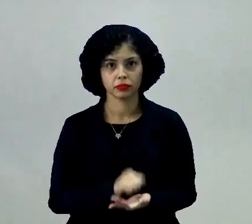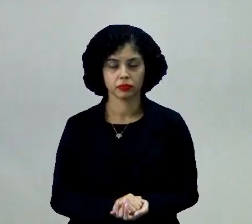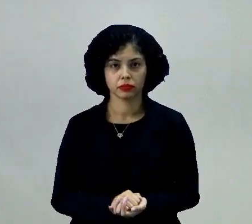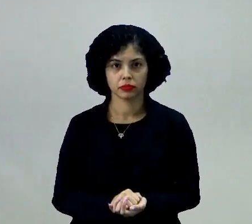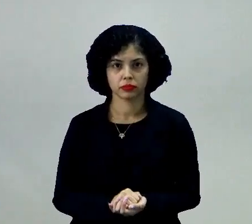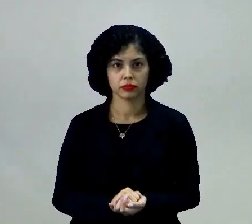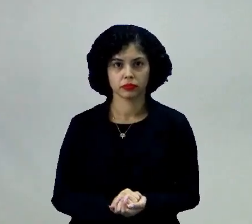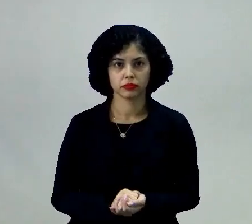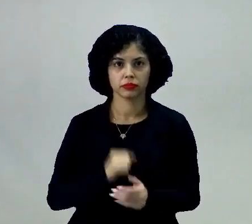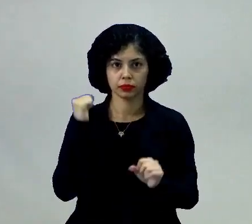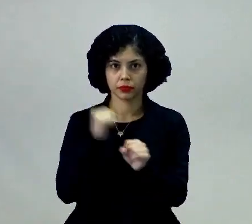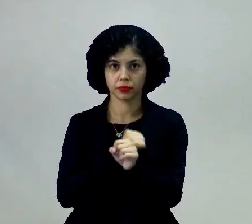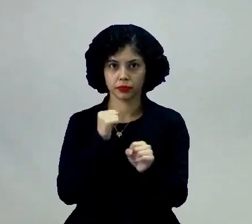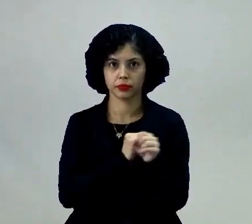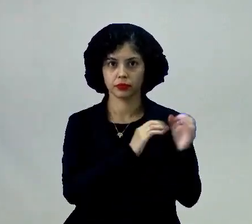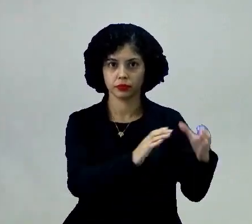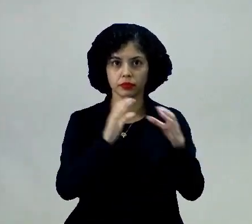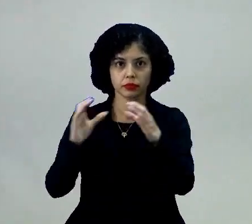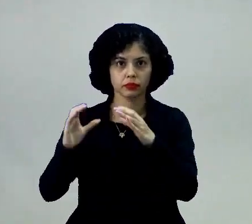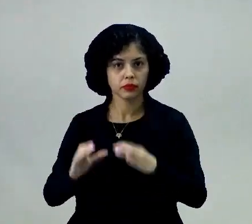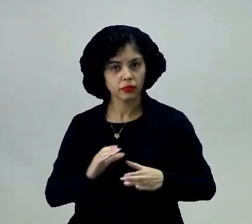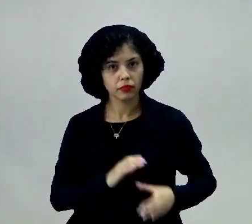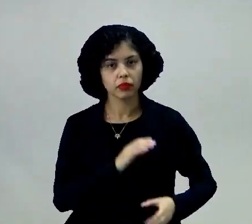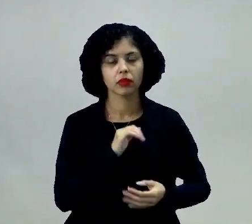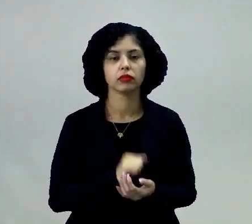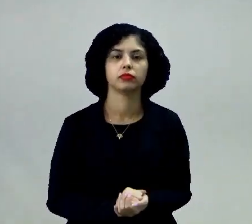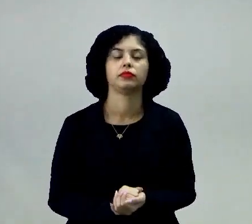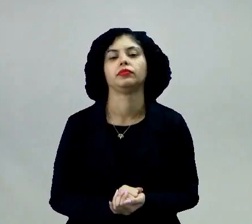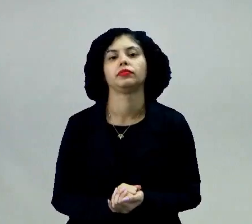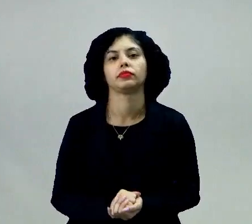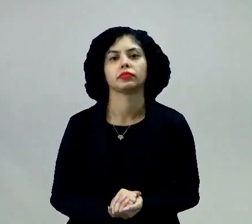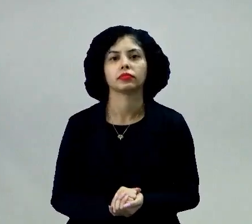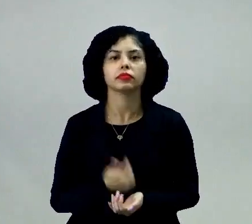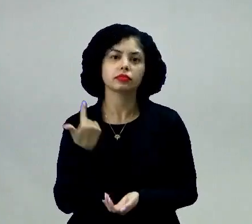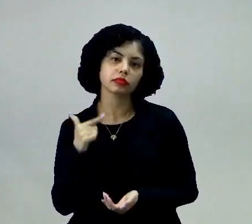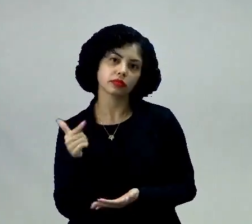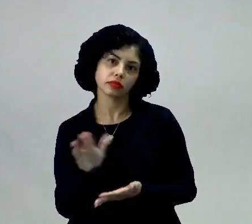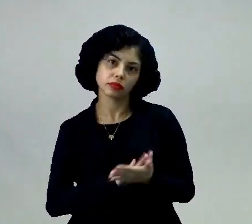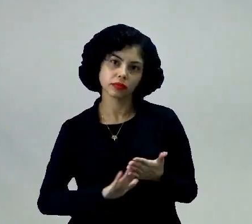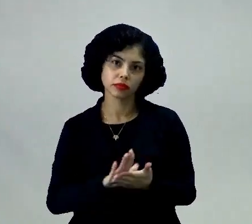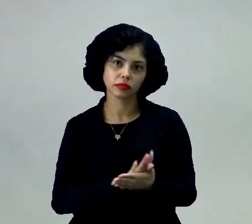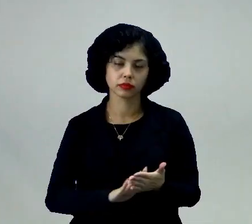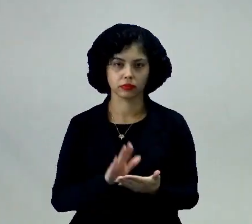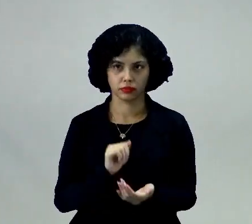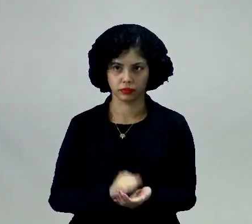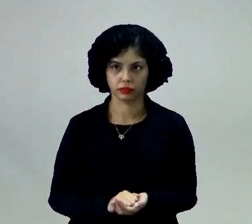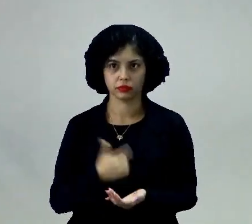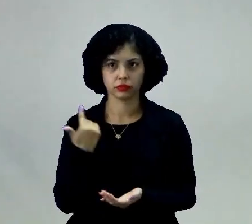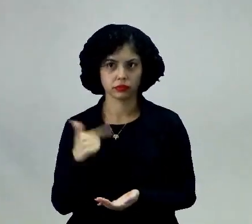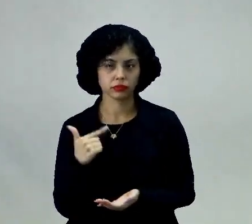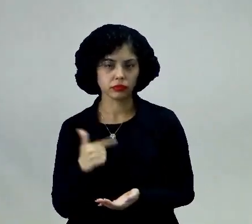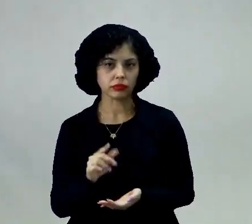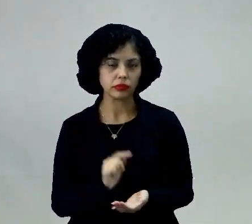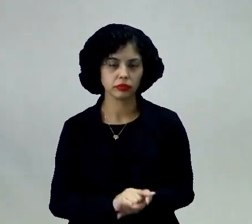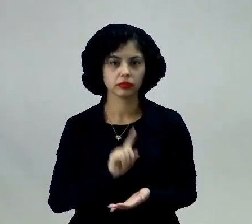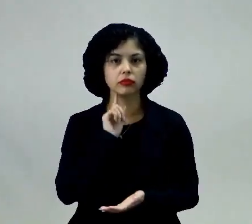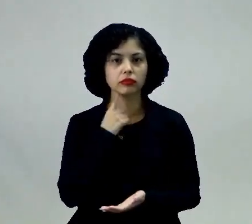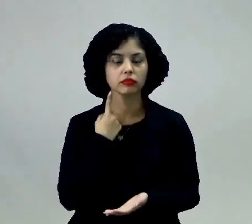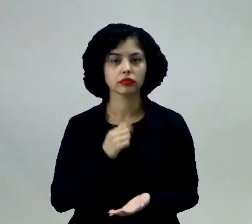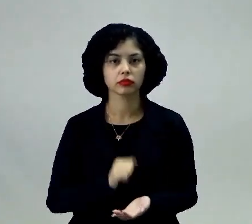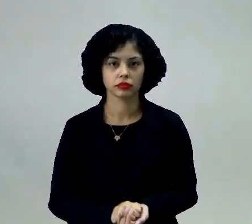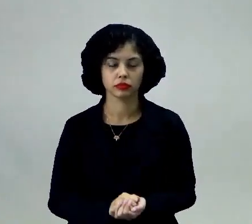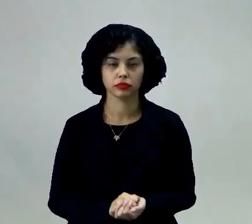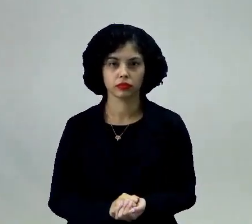e construídos em áreas absolutamente inapropriadas. Nós temos a poluição dos